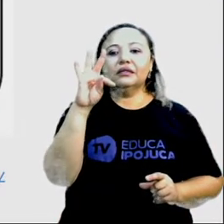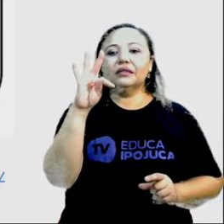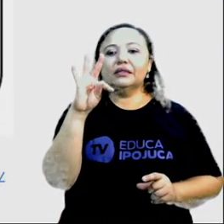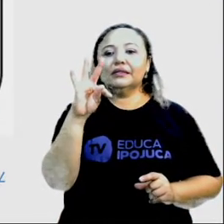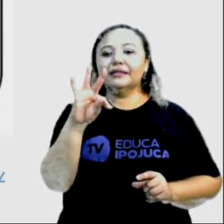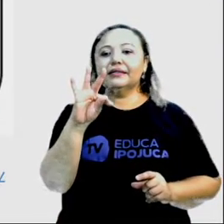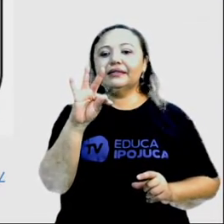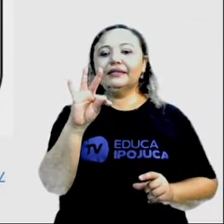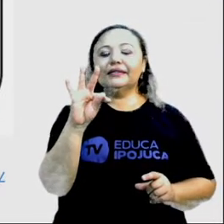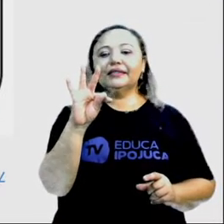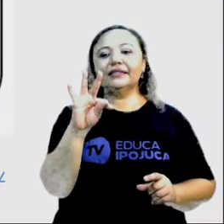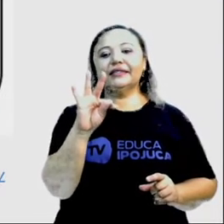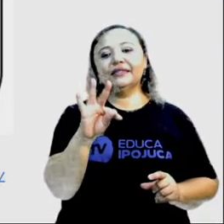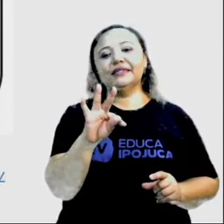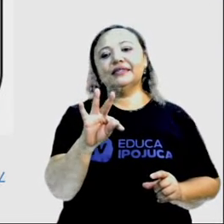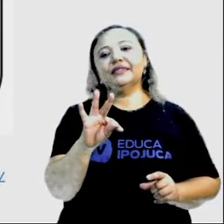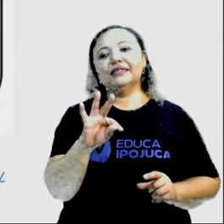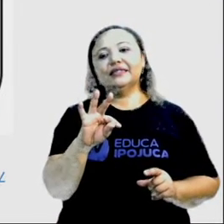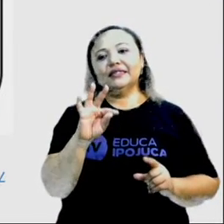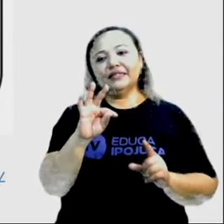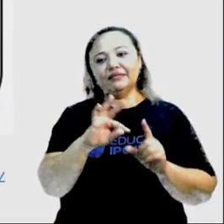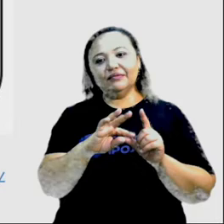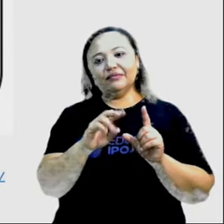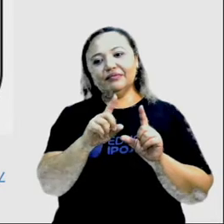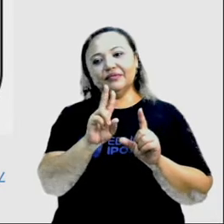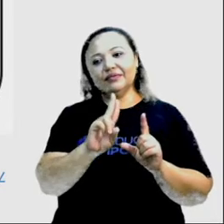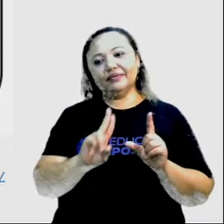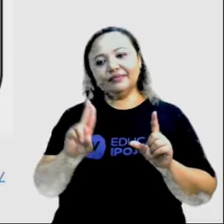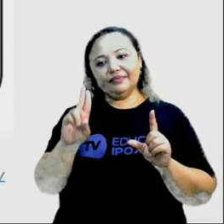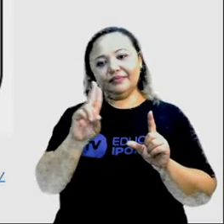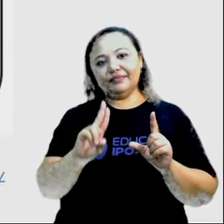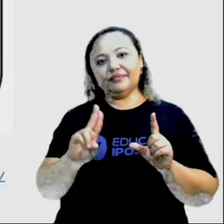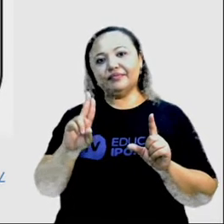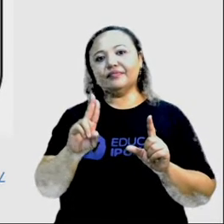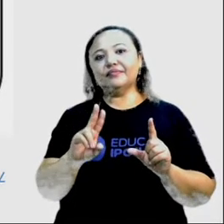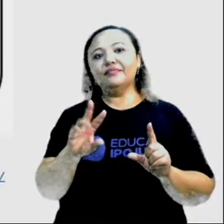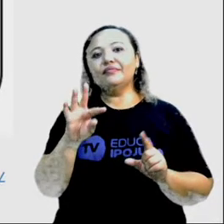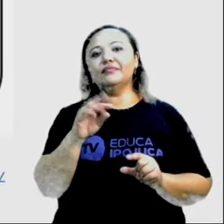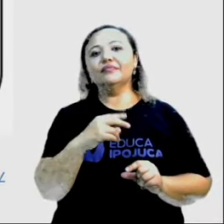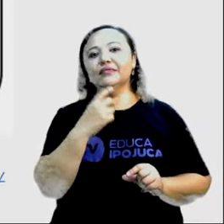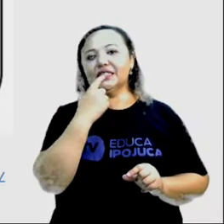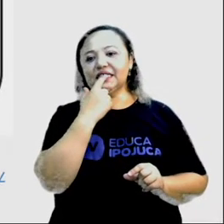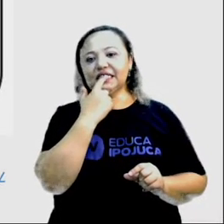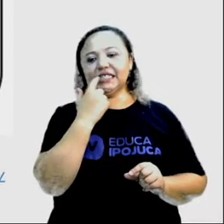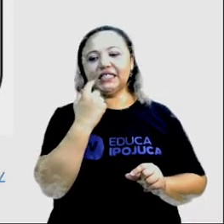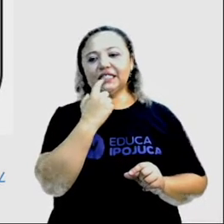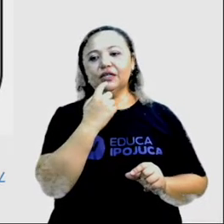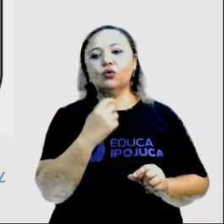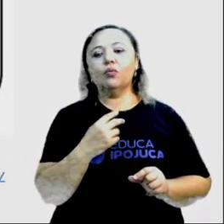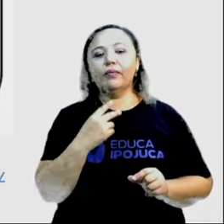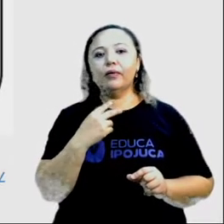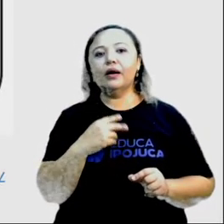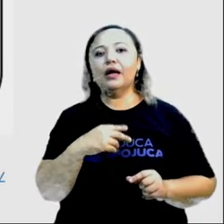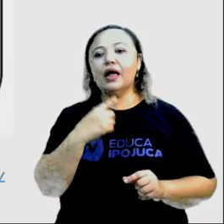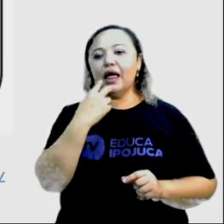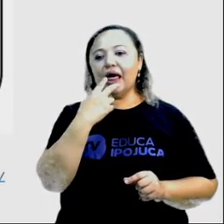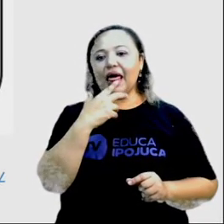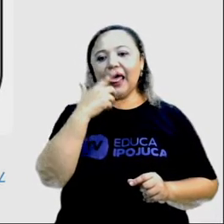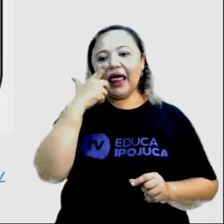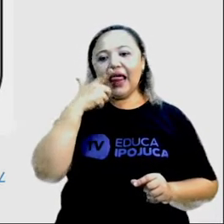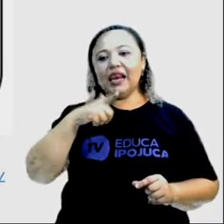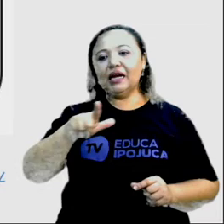T. Utilizamos, ao pronunciar, utilizamos tanto os dentes e a língua, né?